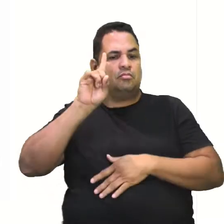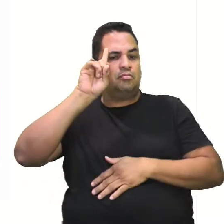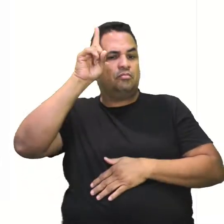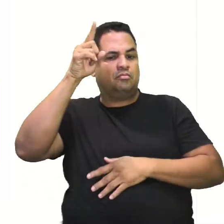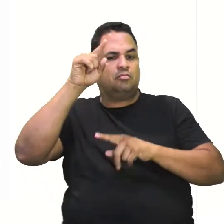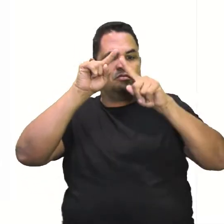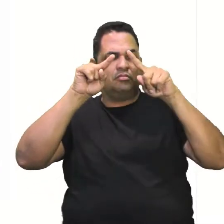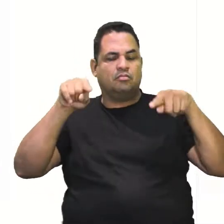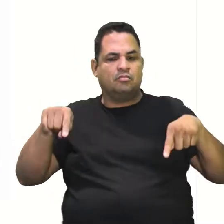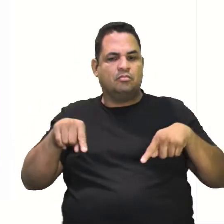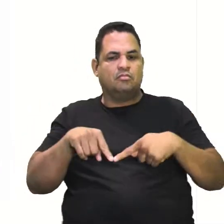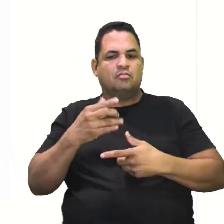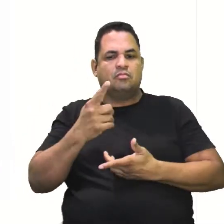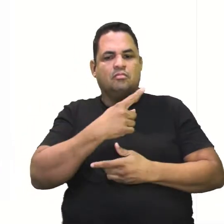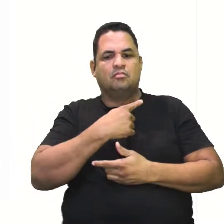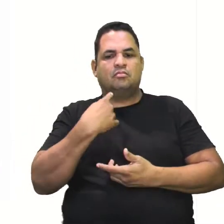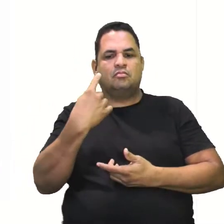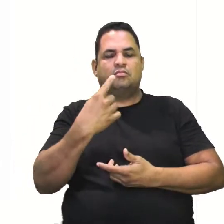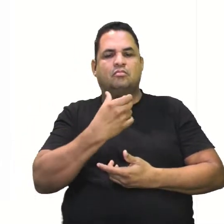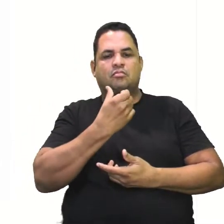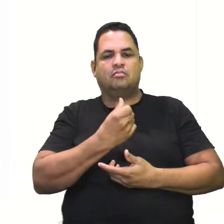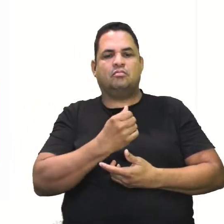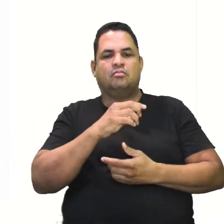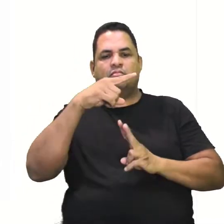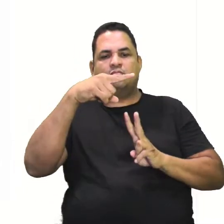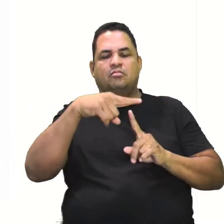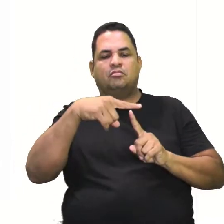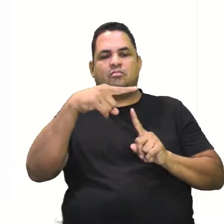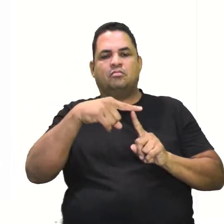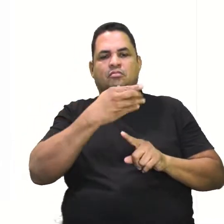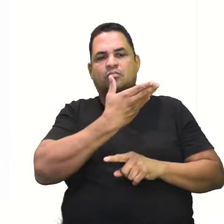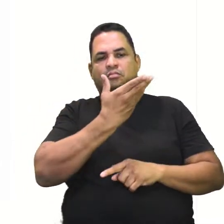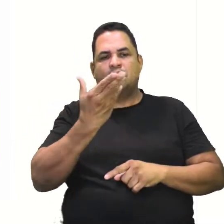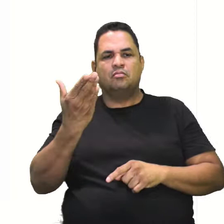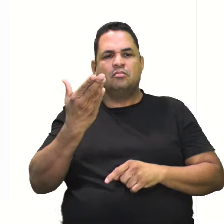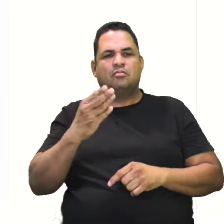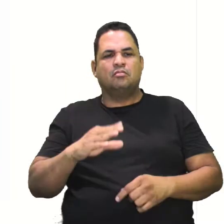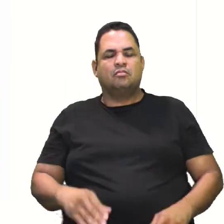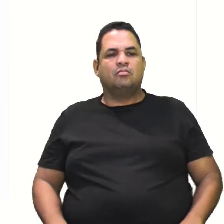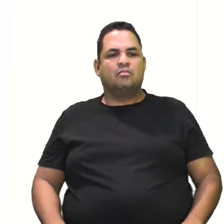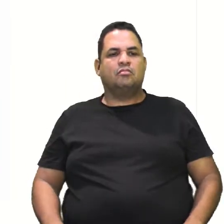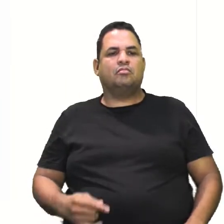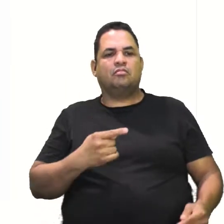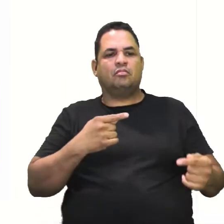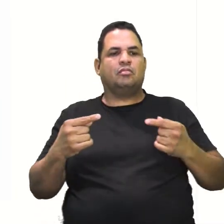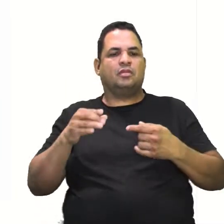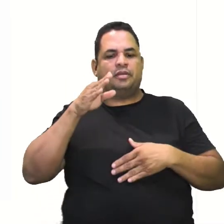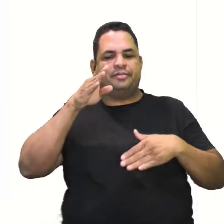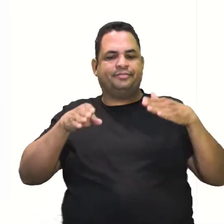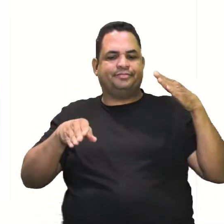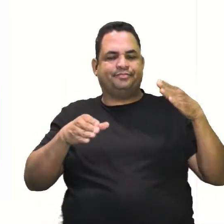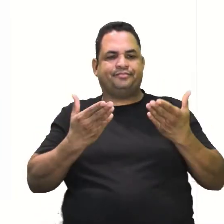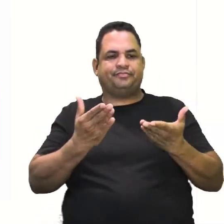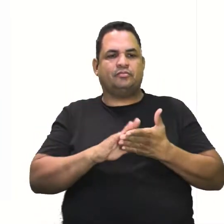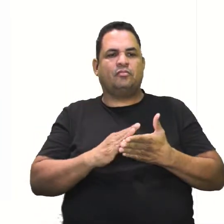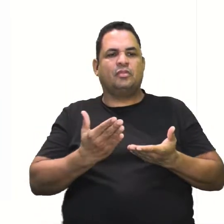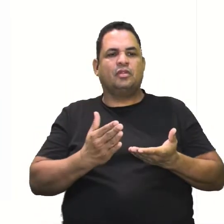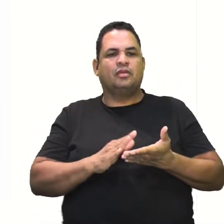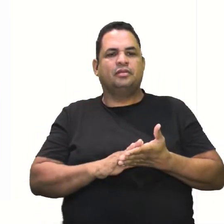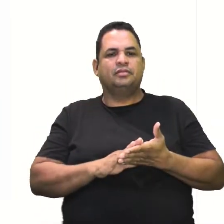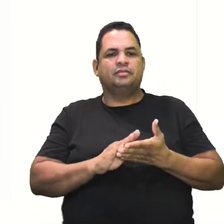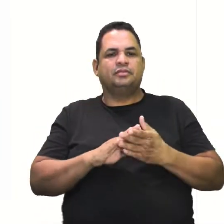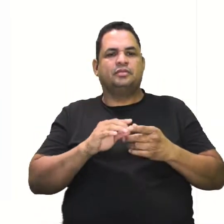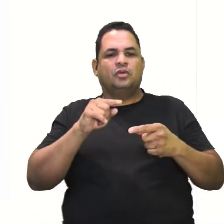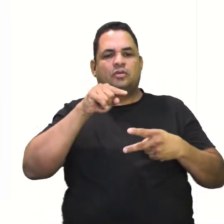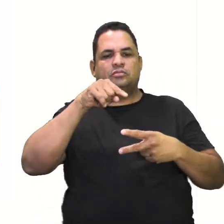do triângulo. Aqui nós temos 6 tipos de triângulos, 3 com relação aos lados e 3 com relação